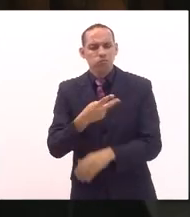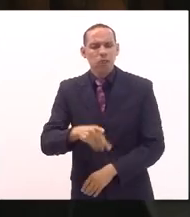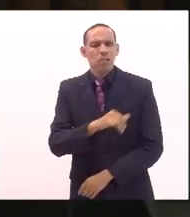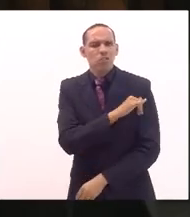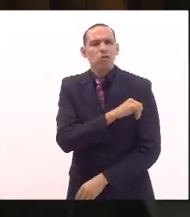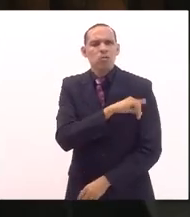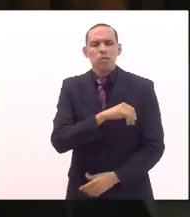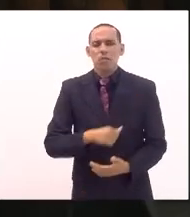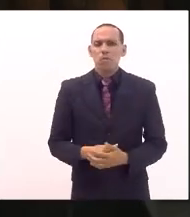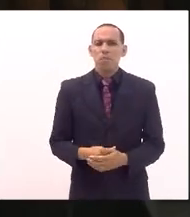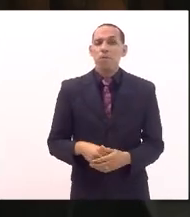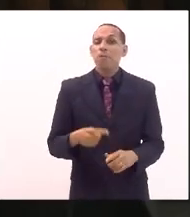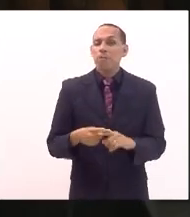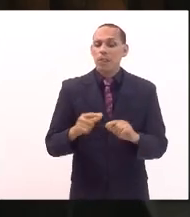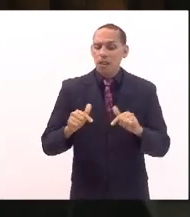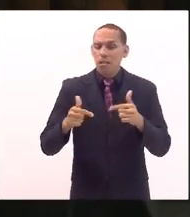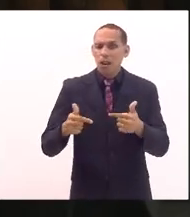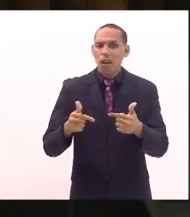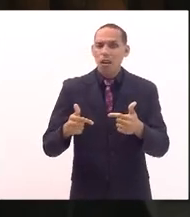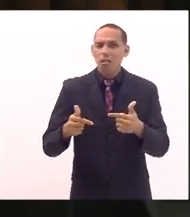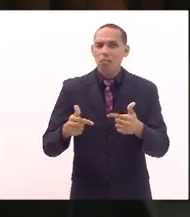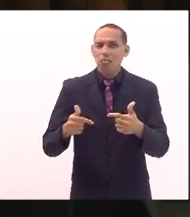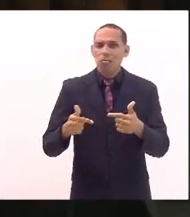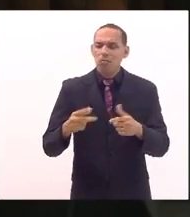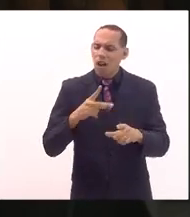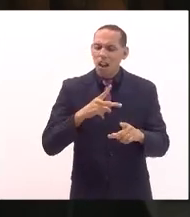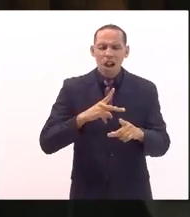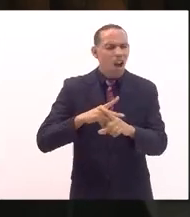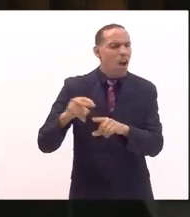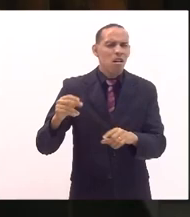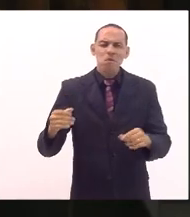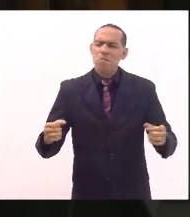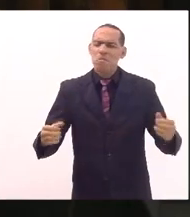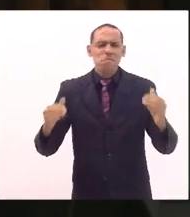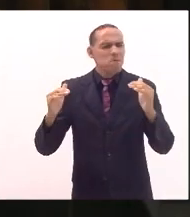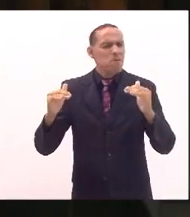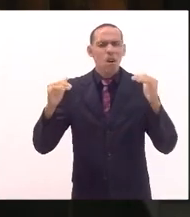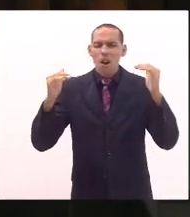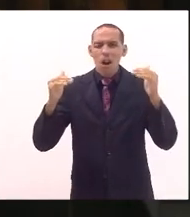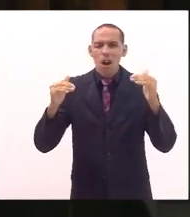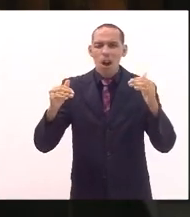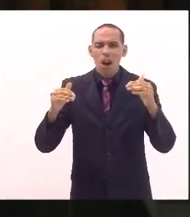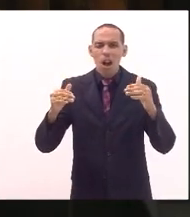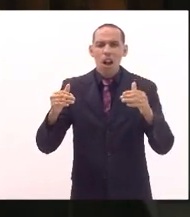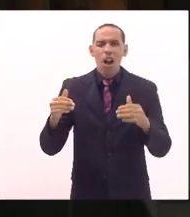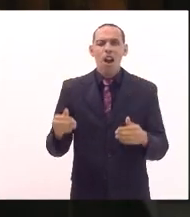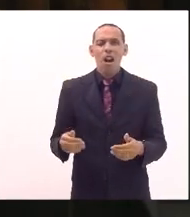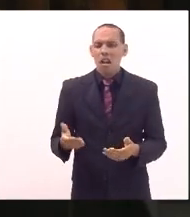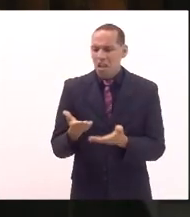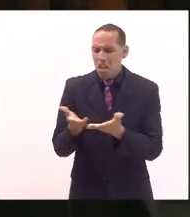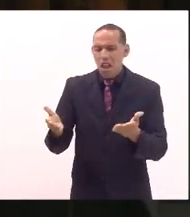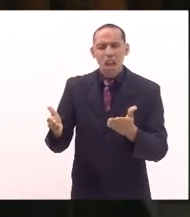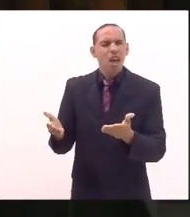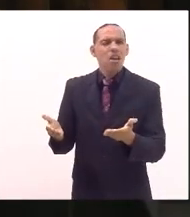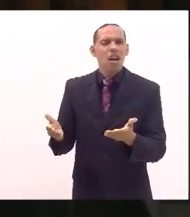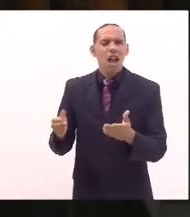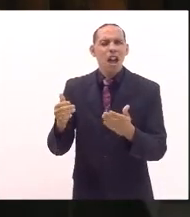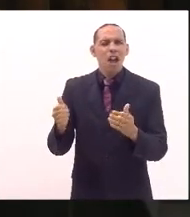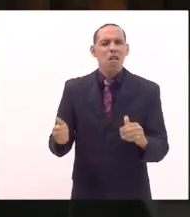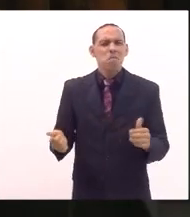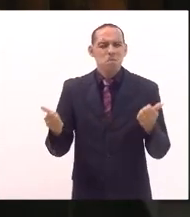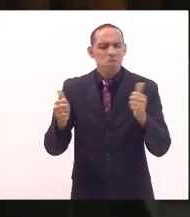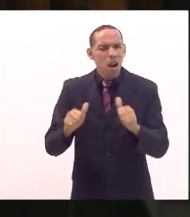do Rio de Janeiro que numa ação eroica Épica derrubou essa excrescência esse